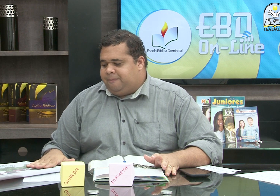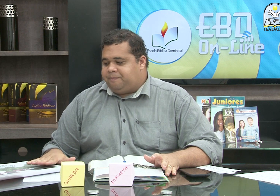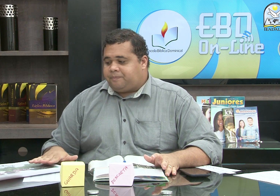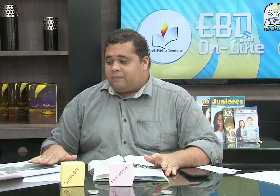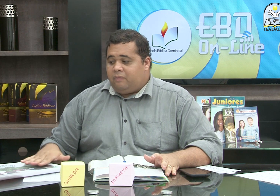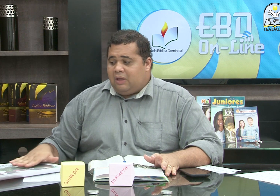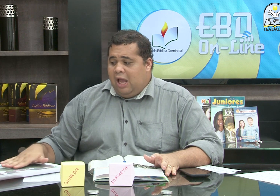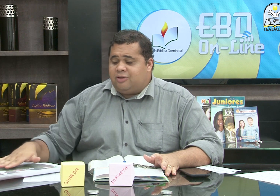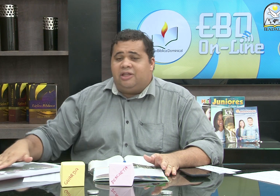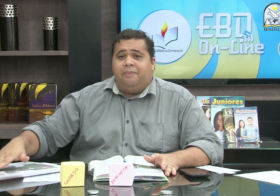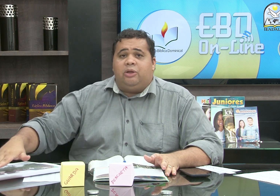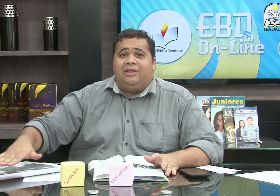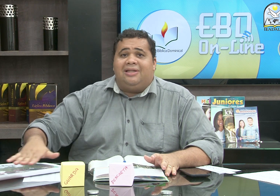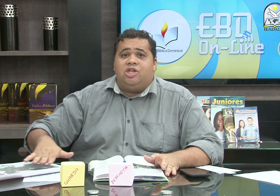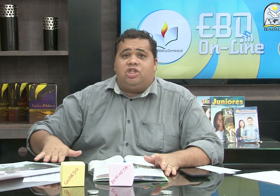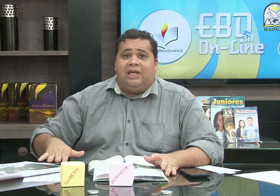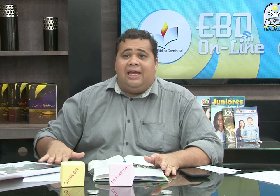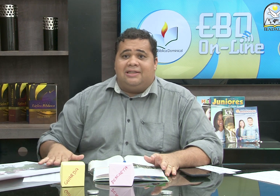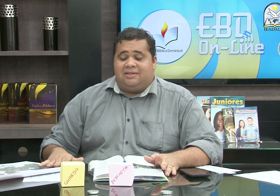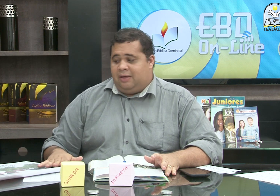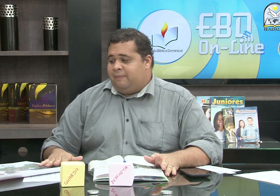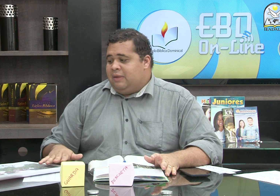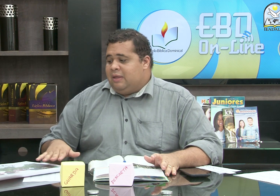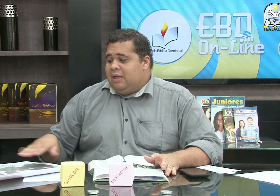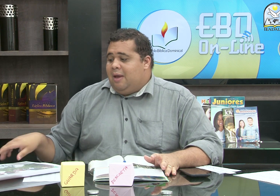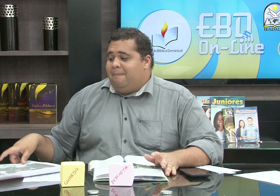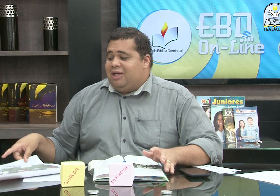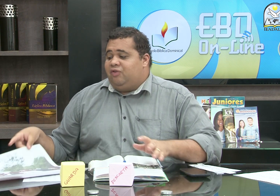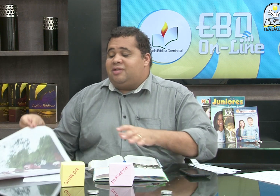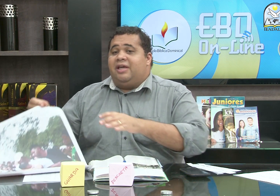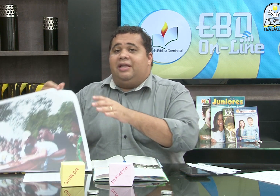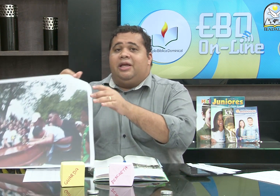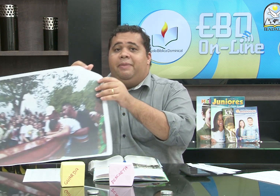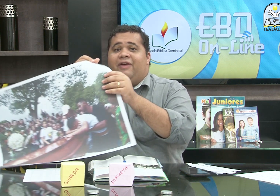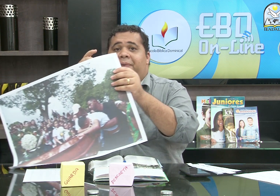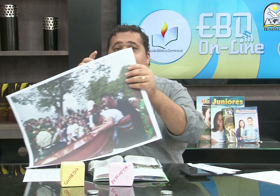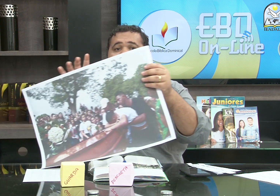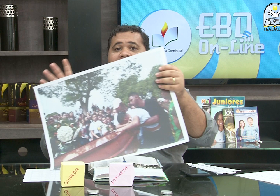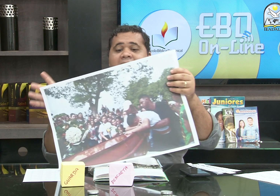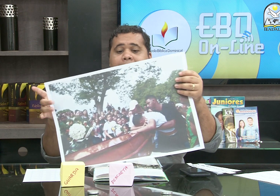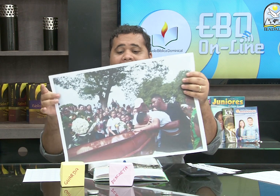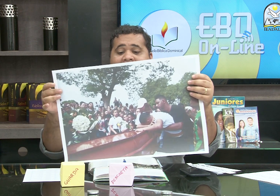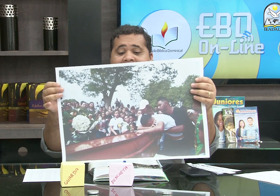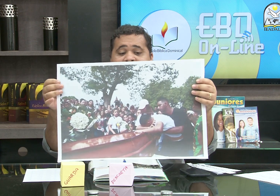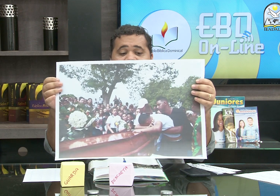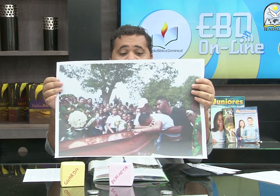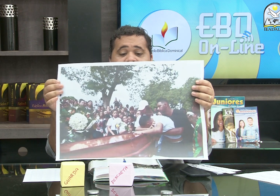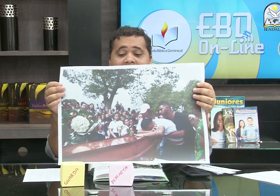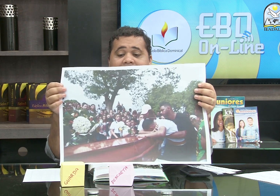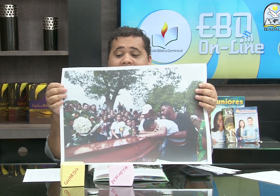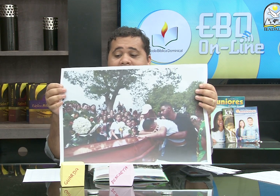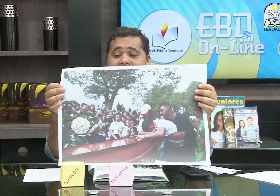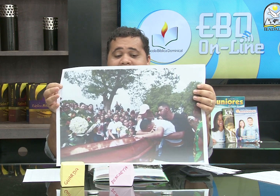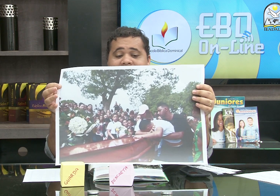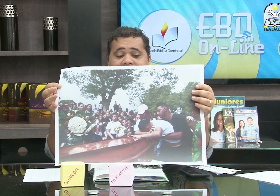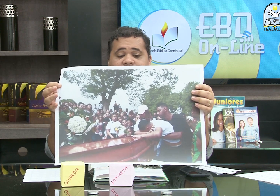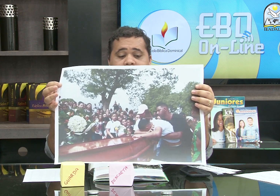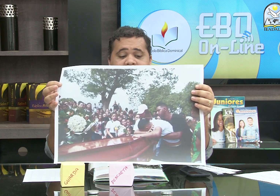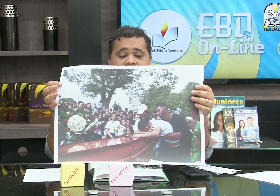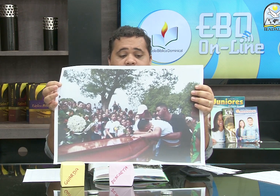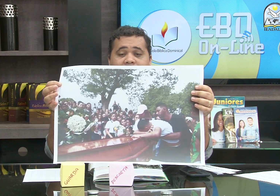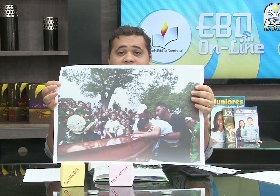aqui é um sentimento de tristeza mas você também vai pedir para eles repararem que